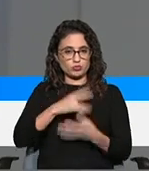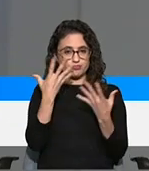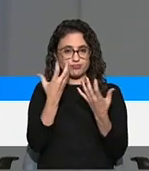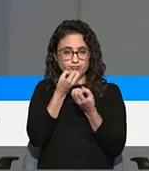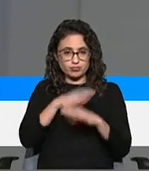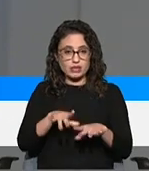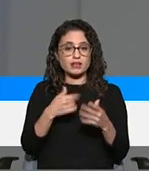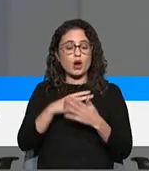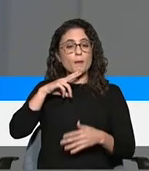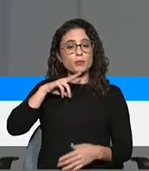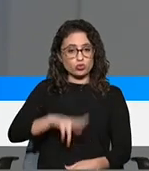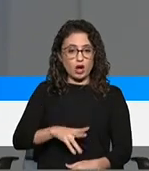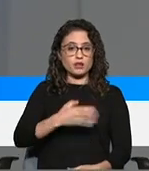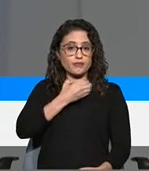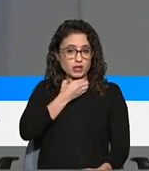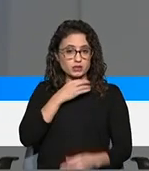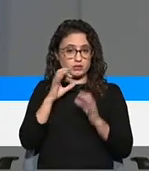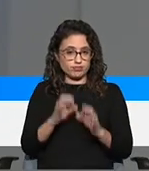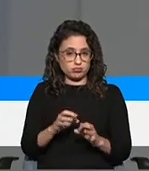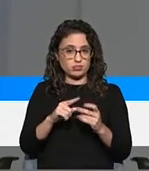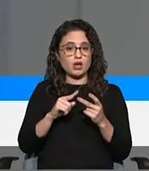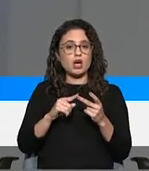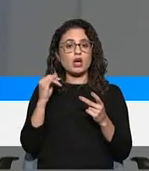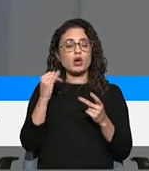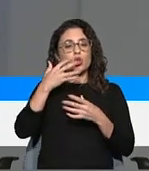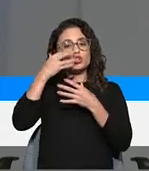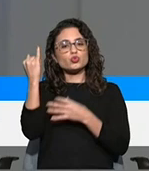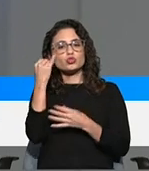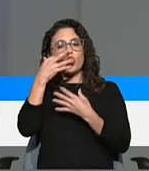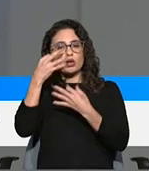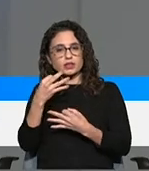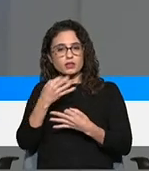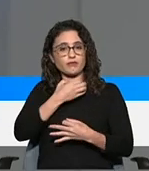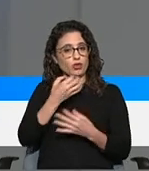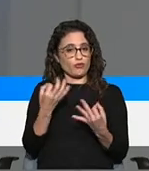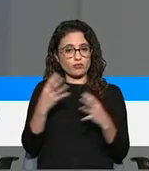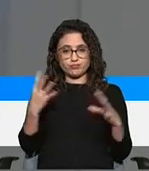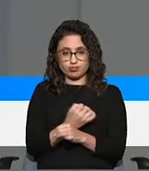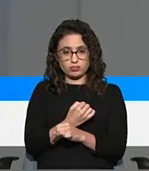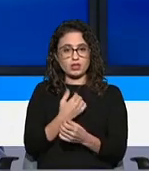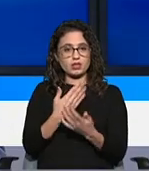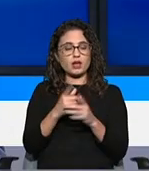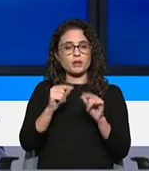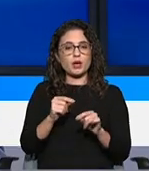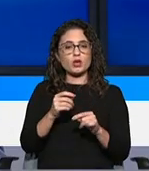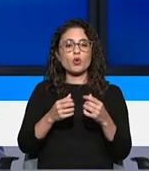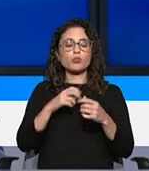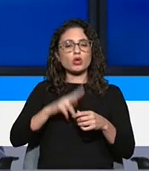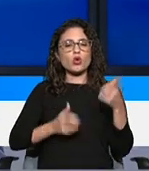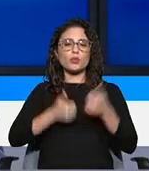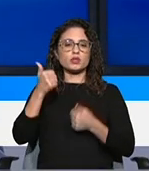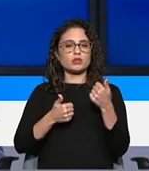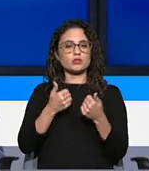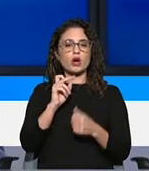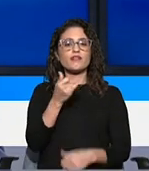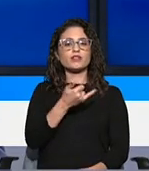faliram as esperanças dos portugueses no novo destino e num Portugal competitivo nos últimos 22 anos viveram num clima